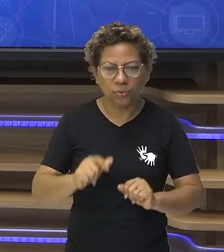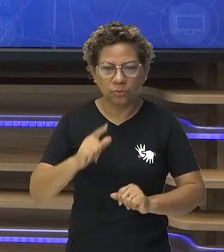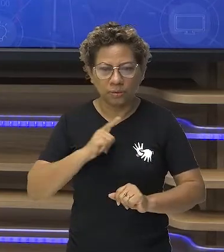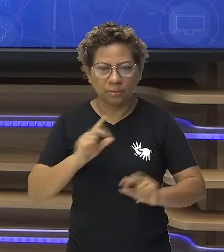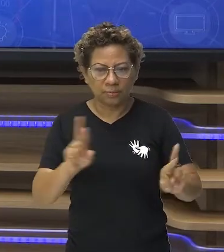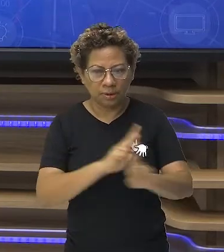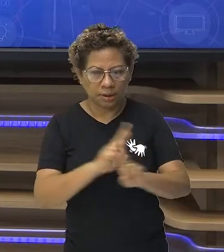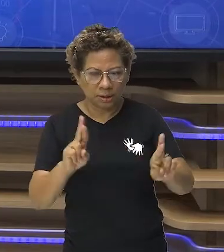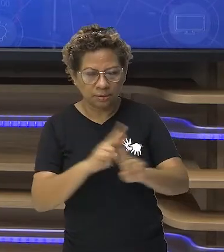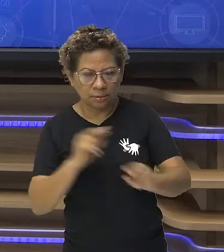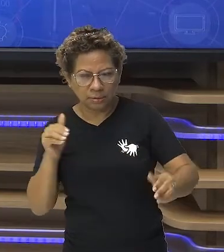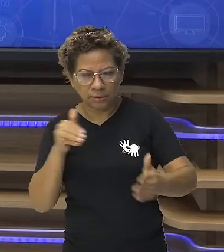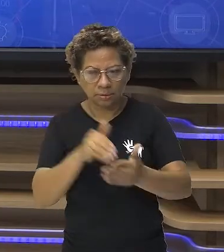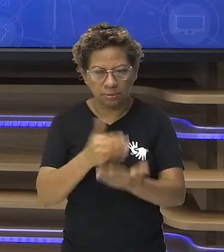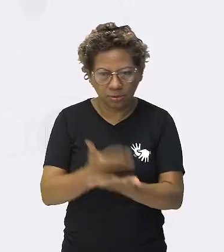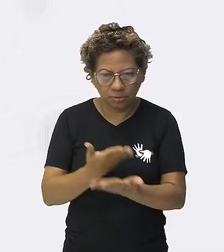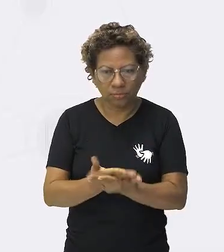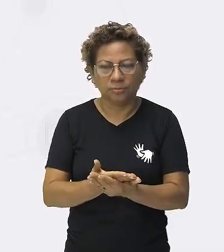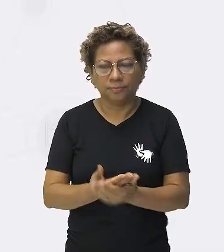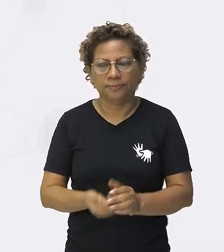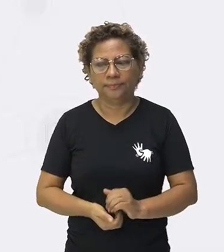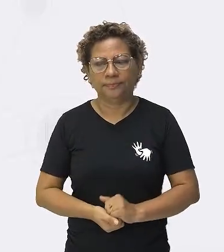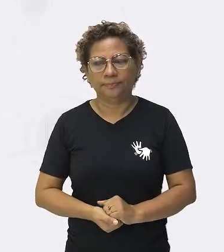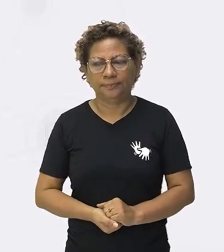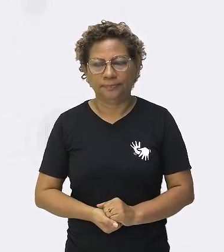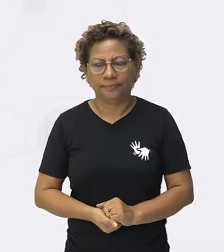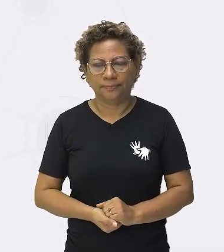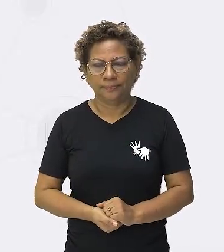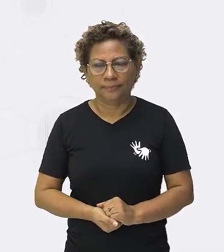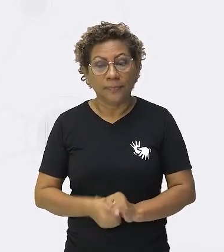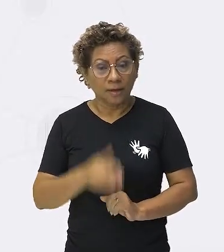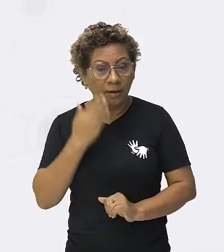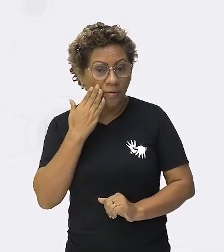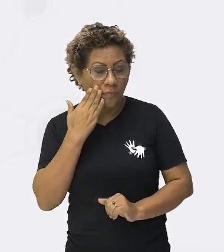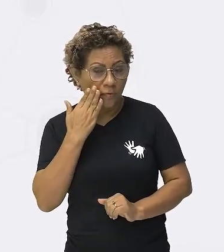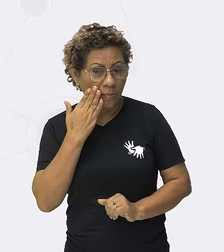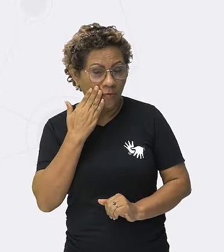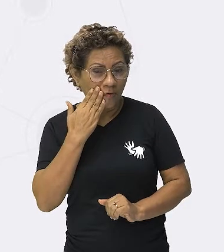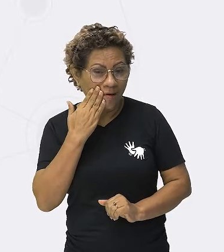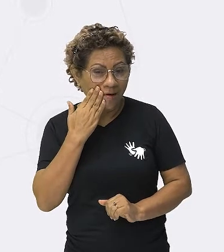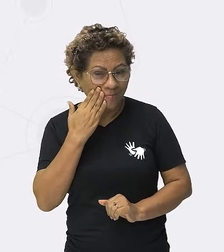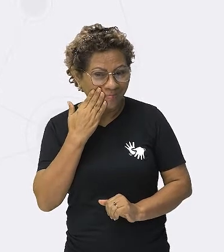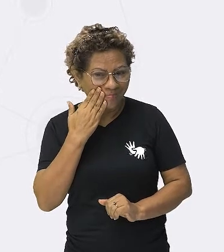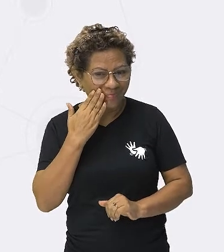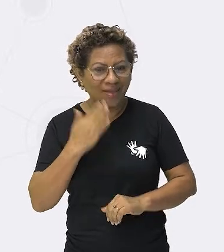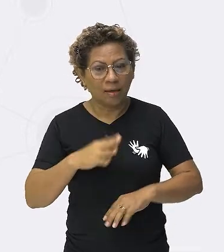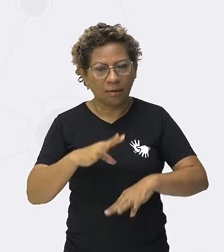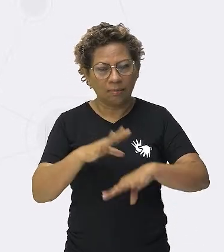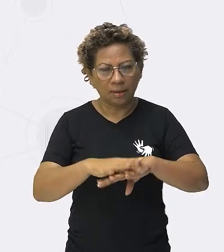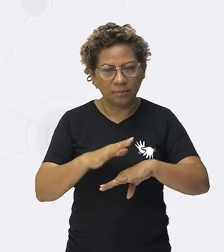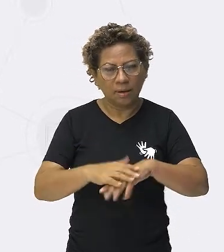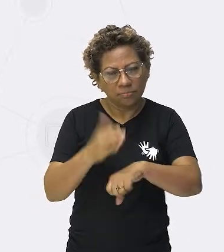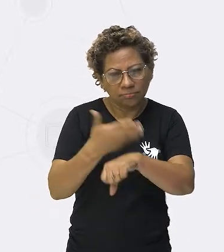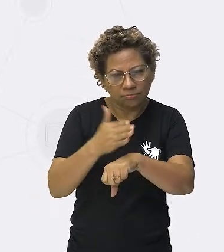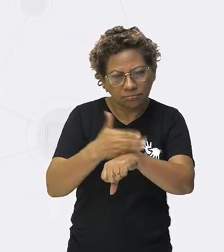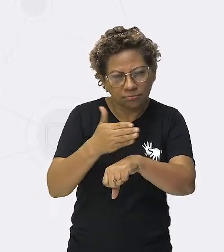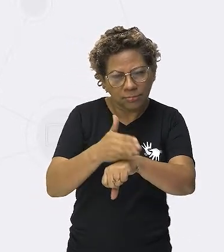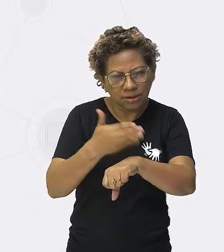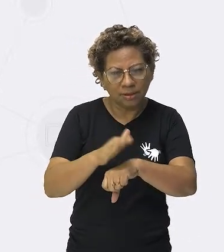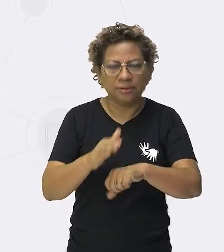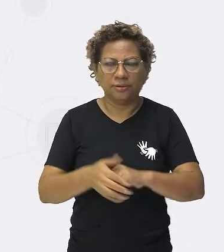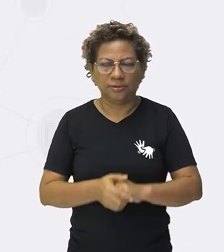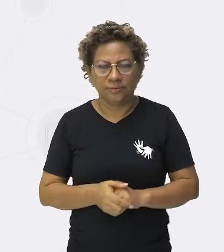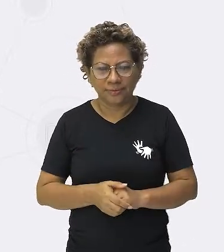nossa última aula. Vamos ver então esse conteúdo. Então, aí está. Nossa aula de hoje é a aula 140, é o praticando, tá? Então, nós iremos